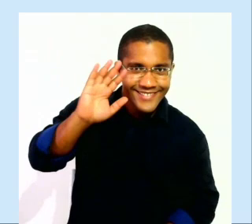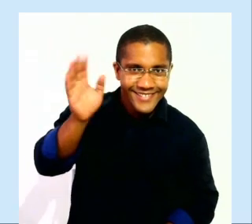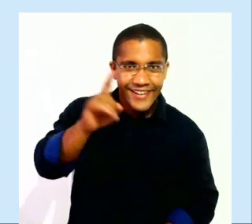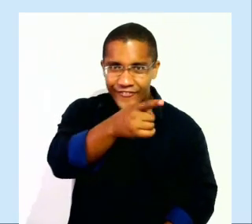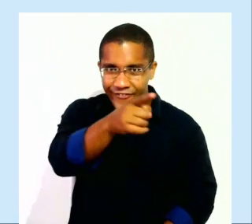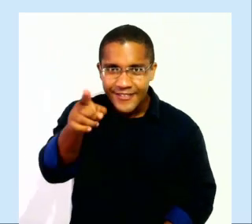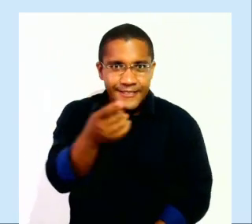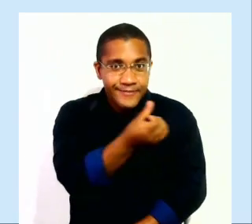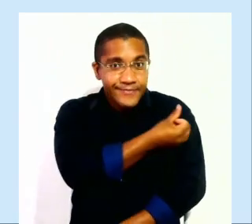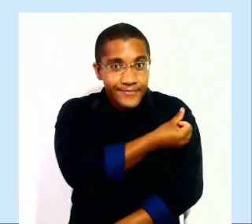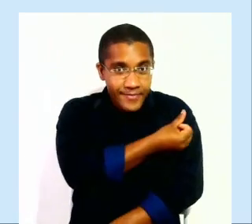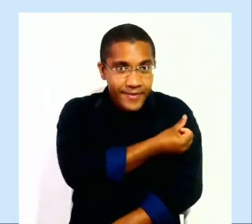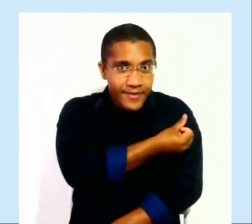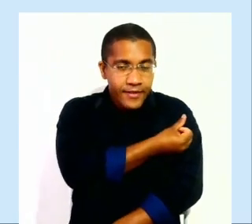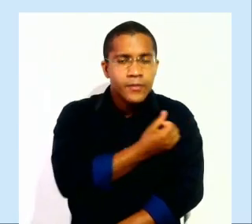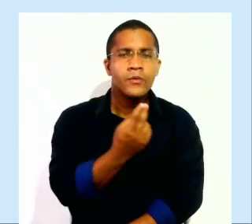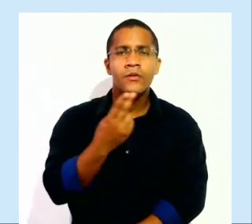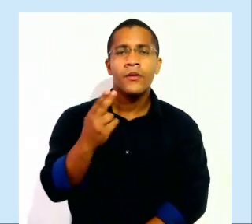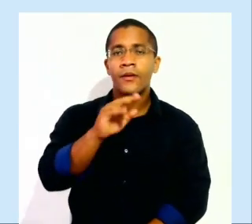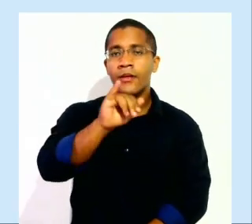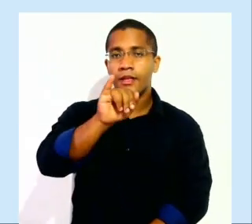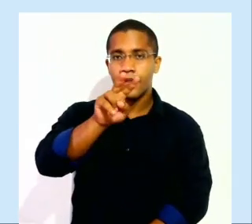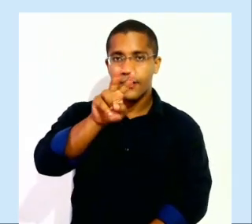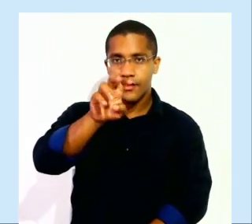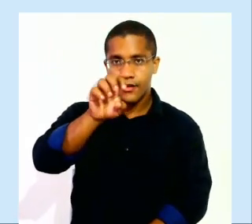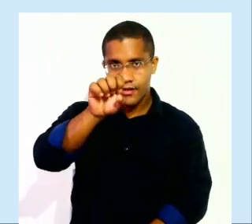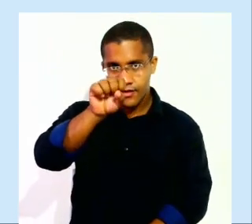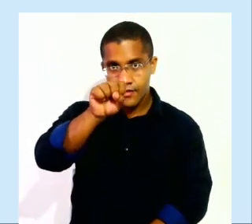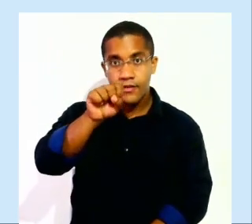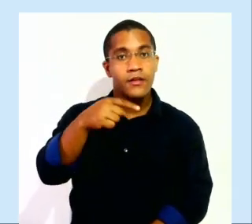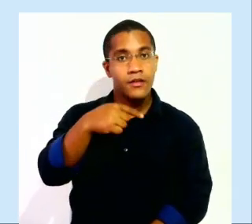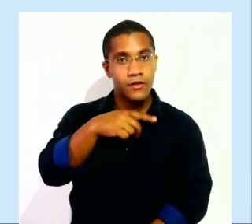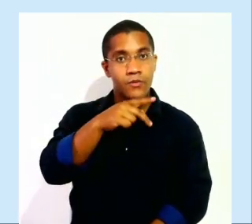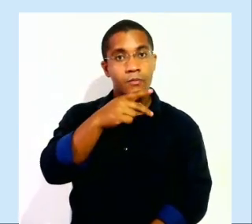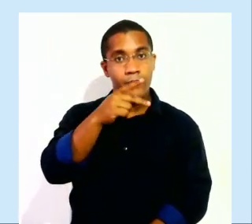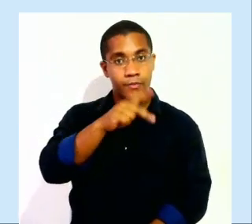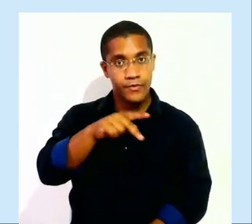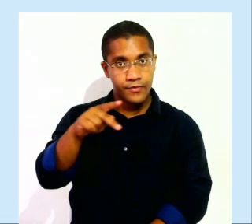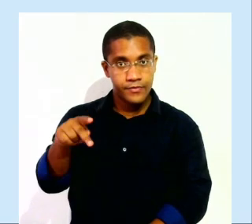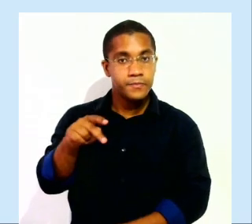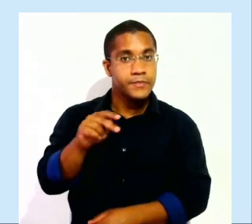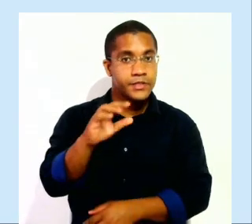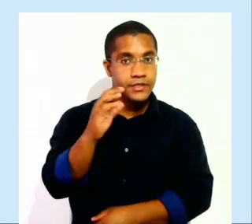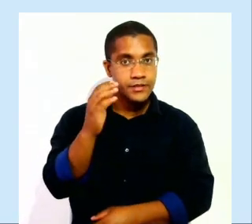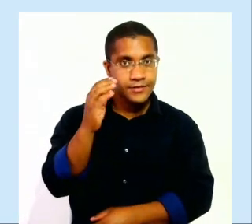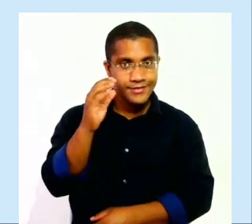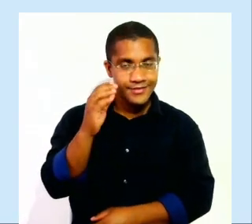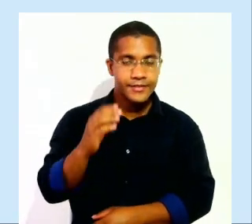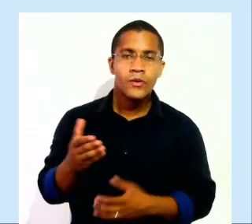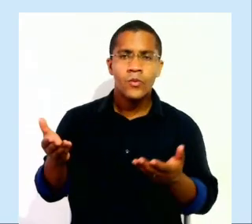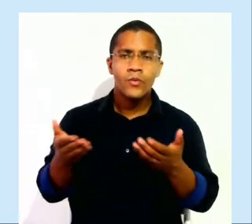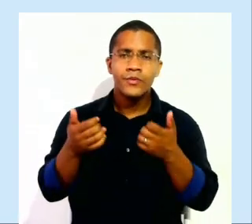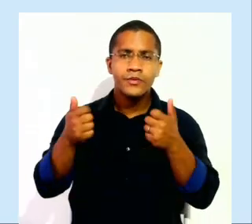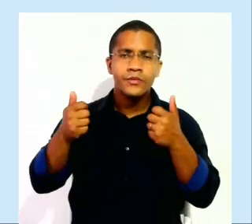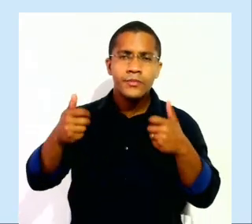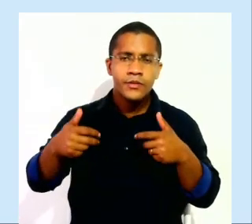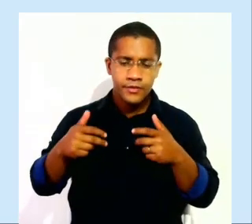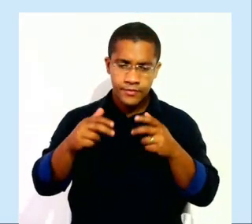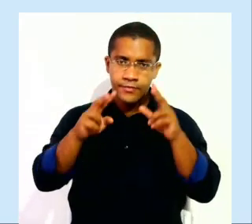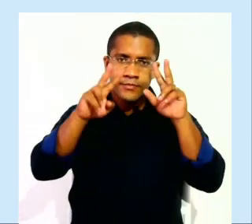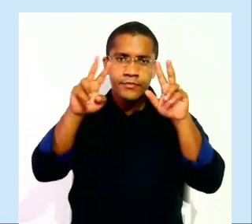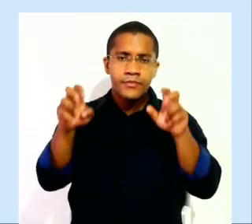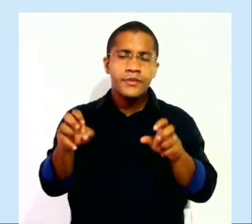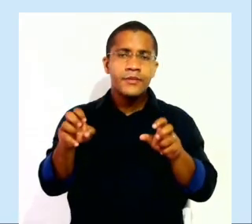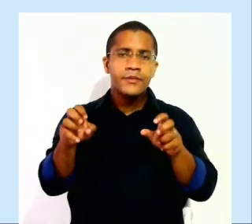E aí, galerinha do sexto ano, meu nome é Ives Fernando, sou professor de ciências e hoje vamos falar mais